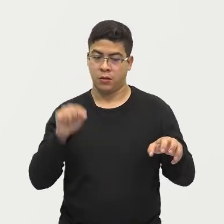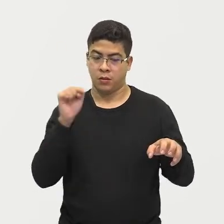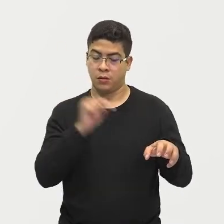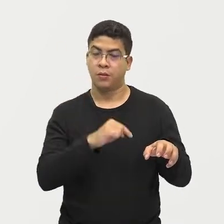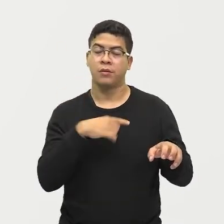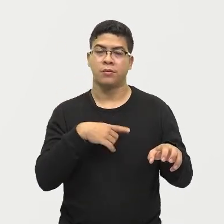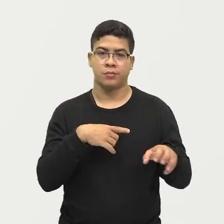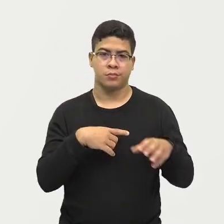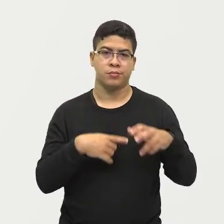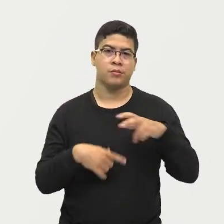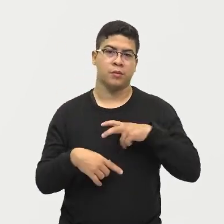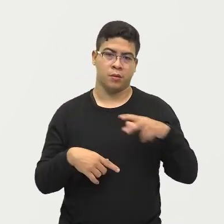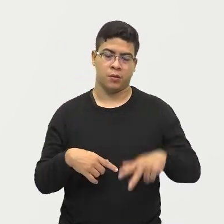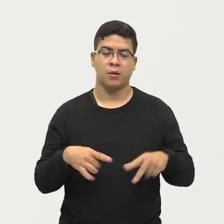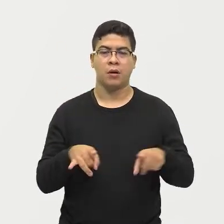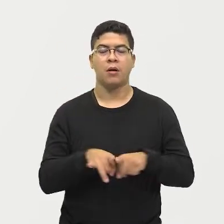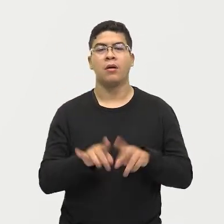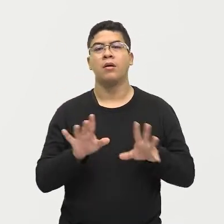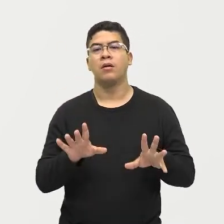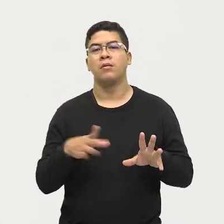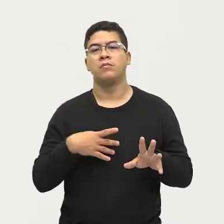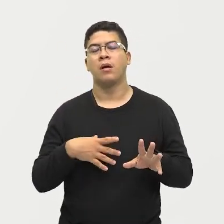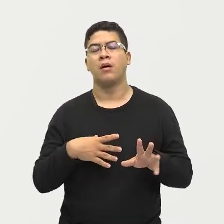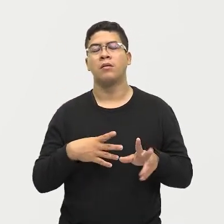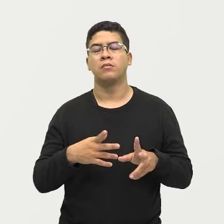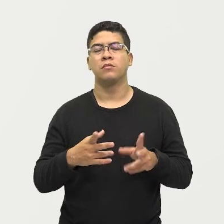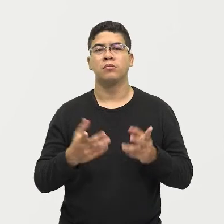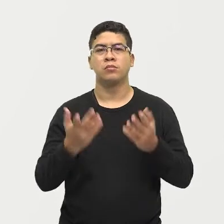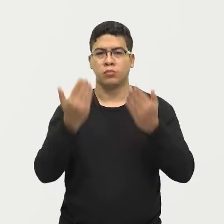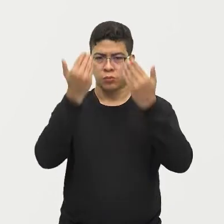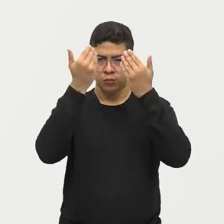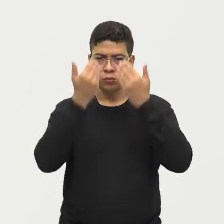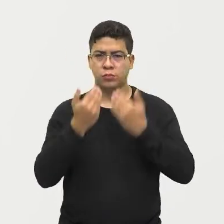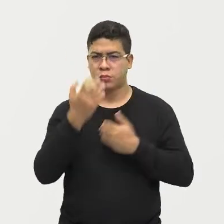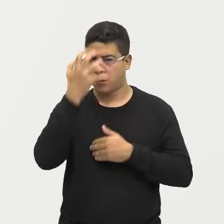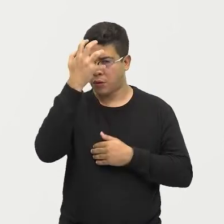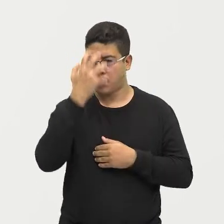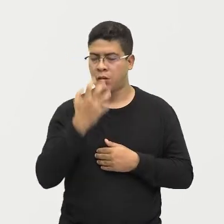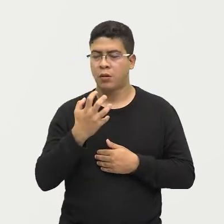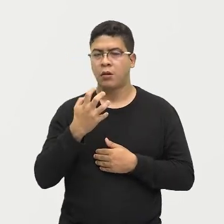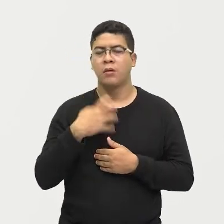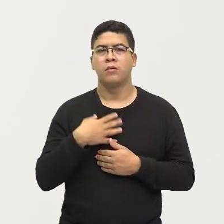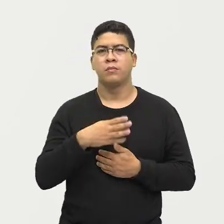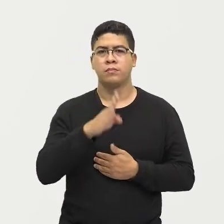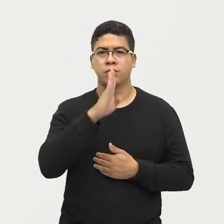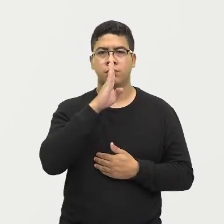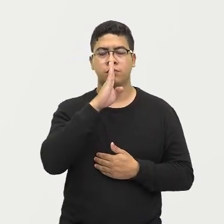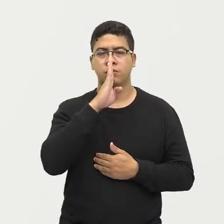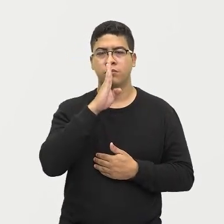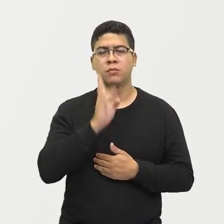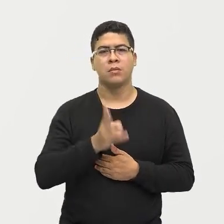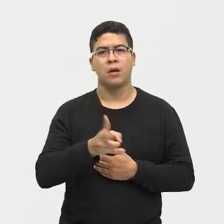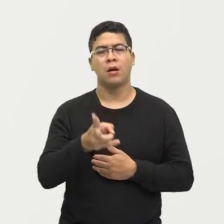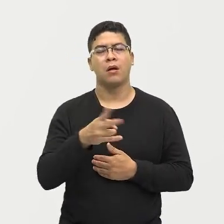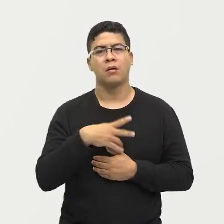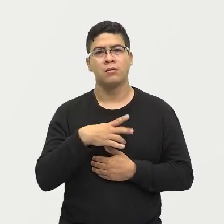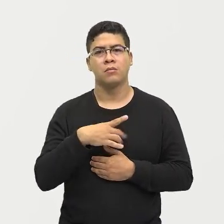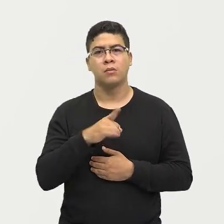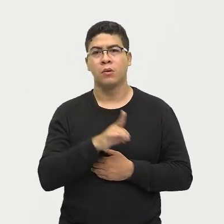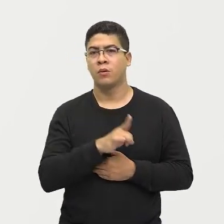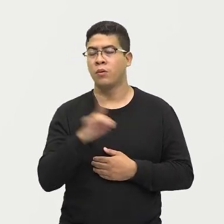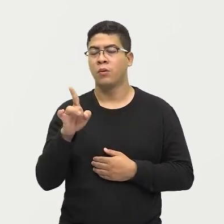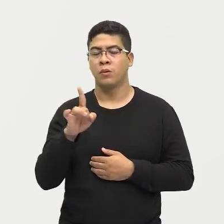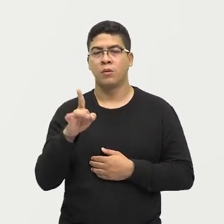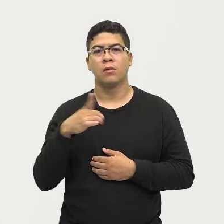principais características era a serenidade, visto que discordava da postura destruidora defendida por Oswald de Andrade,